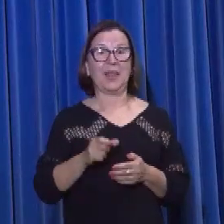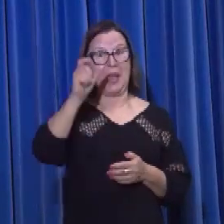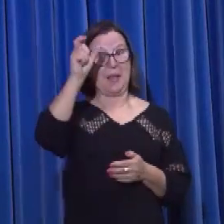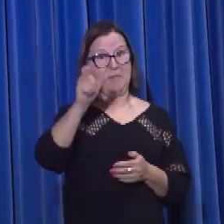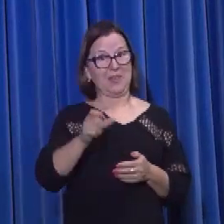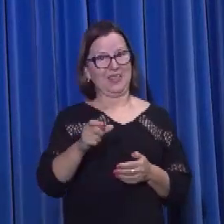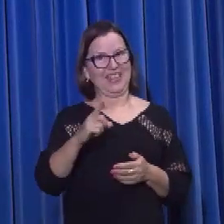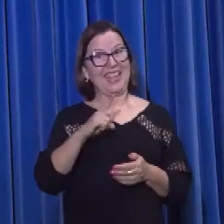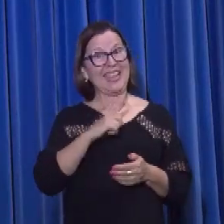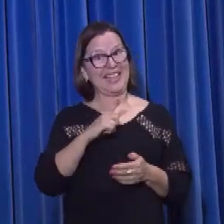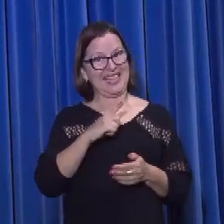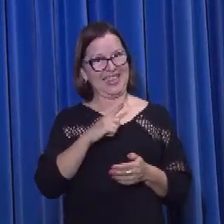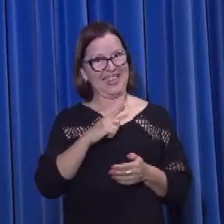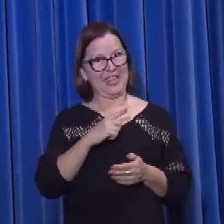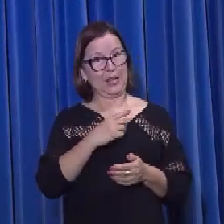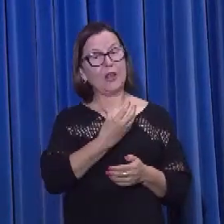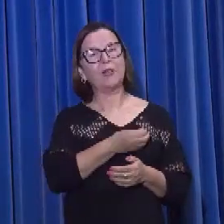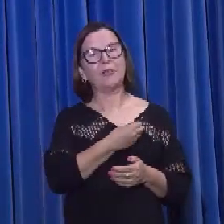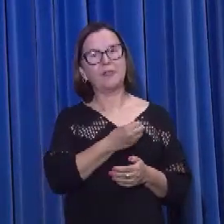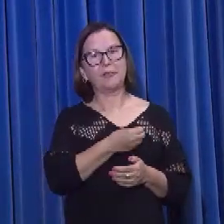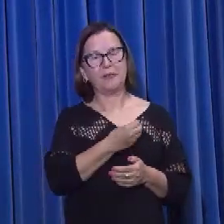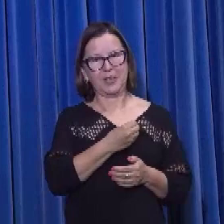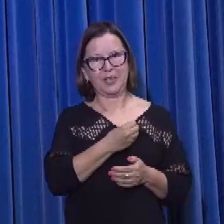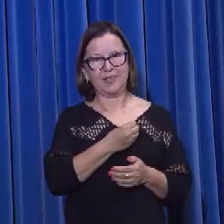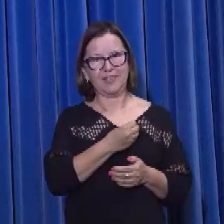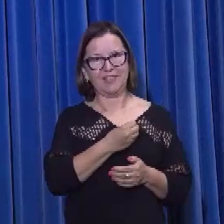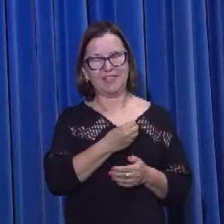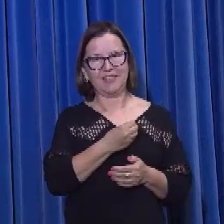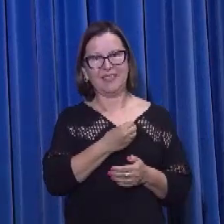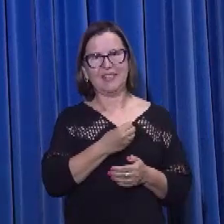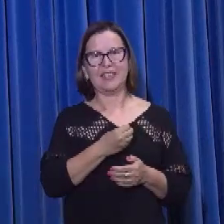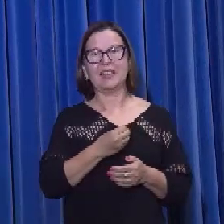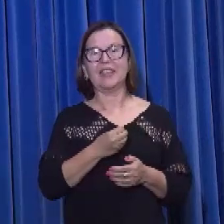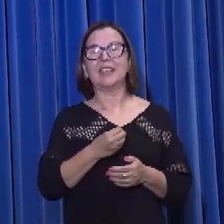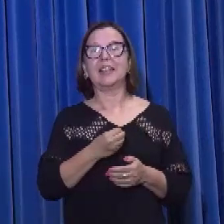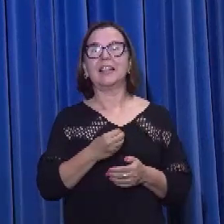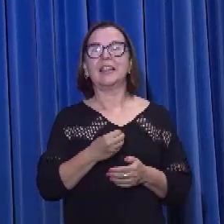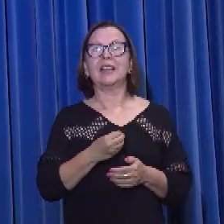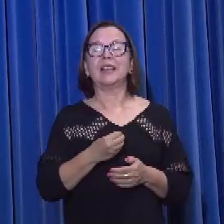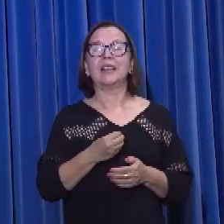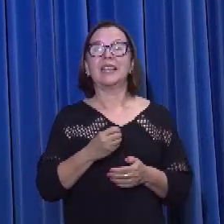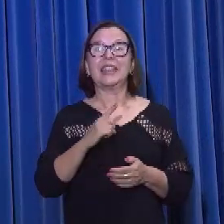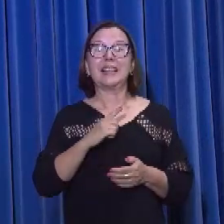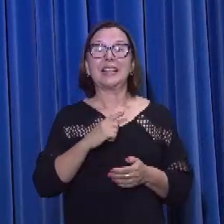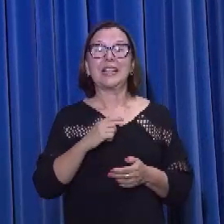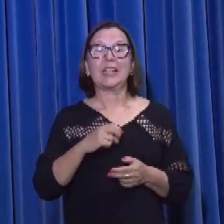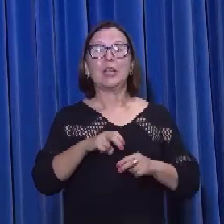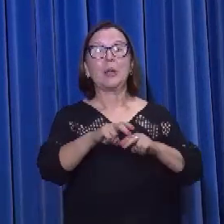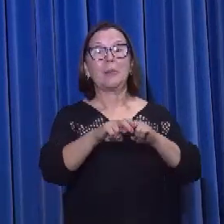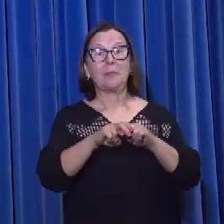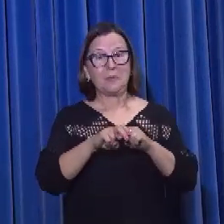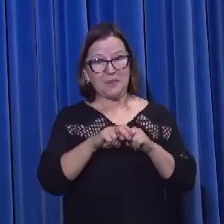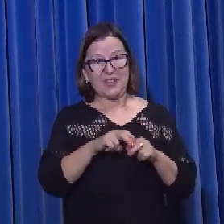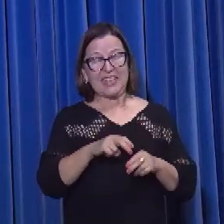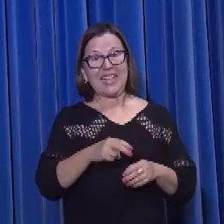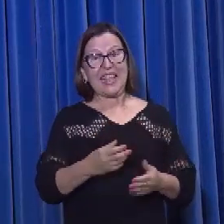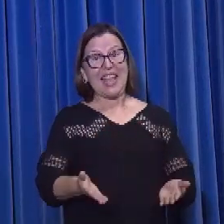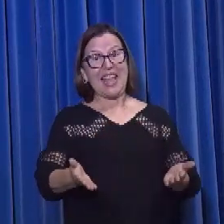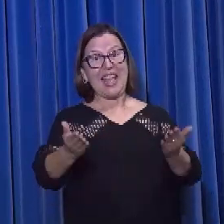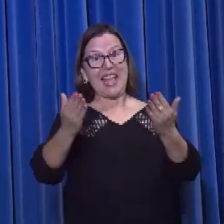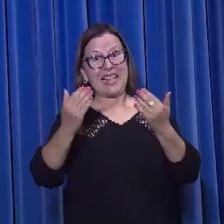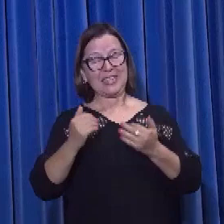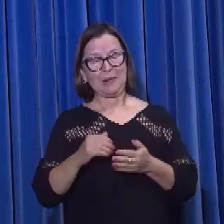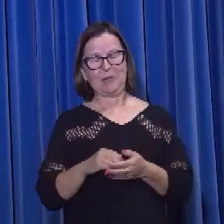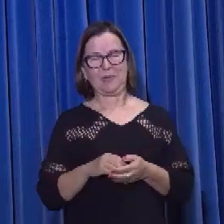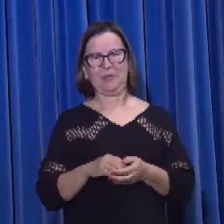Aquele que tem porque recebeu. O homem que não tem a vida de Cristo é chamado na Bíblia de homem